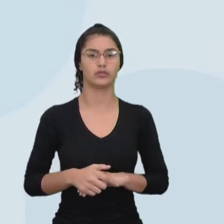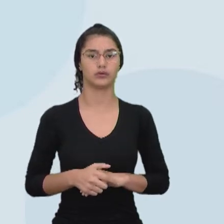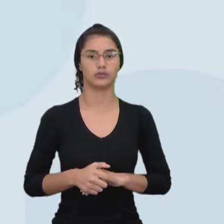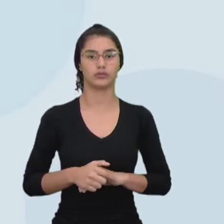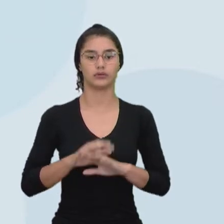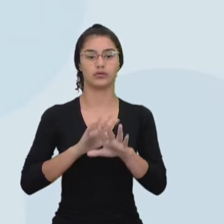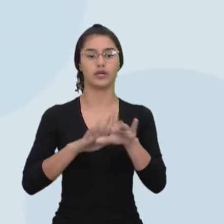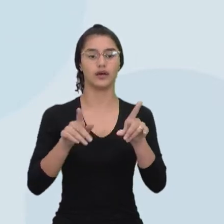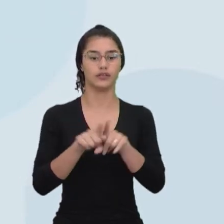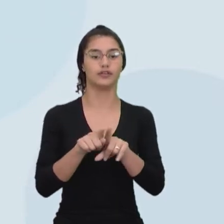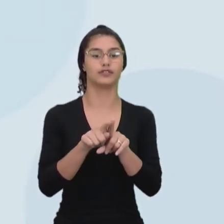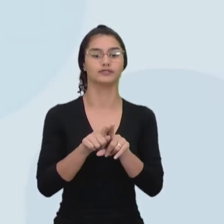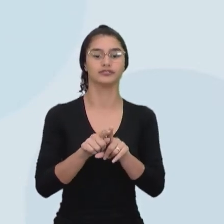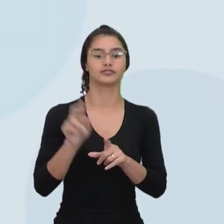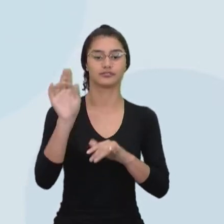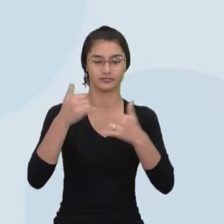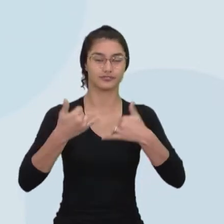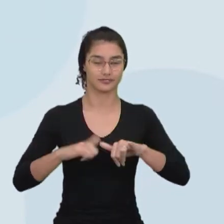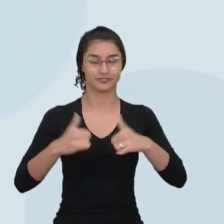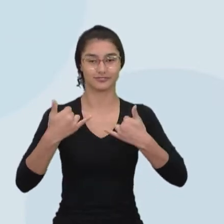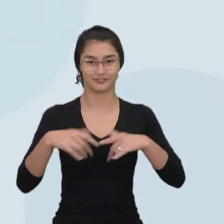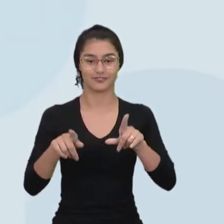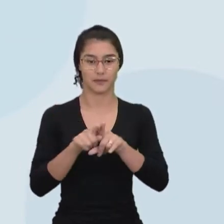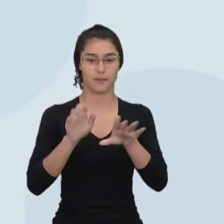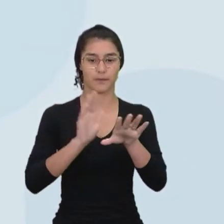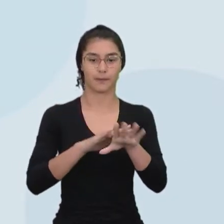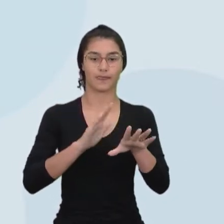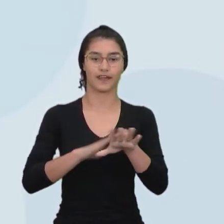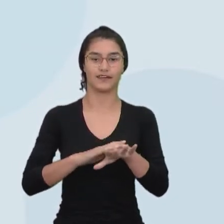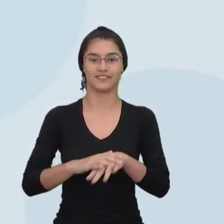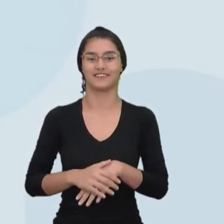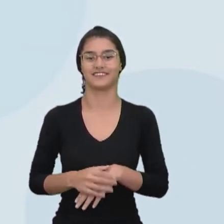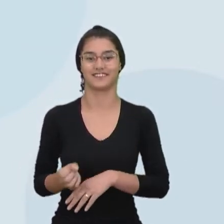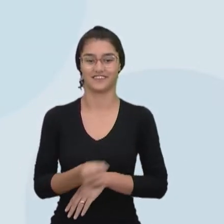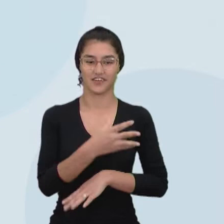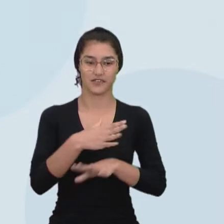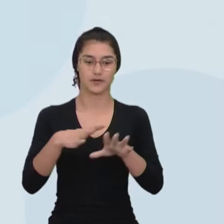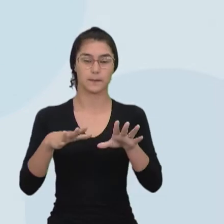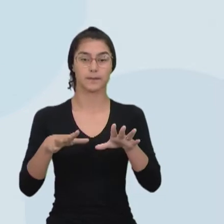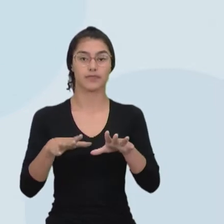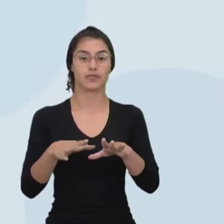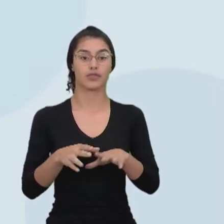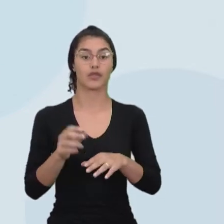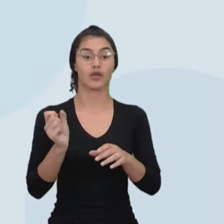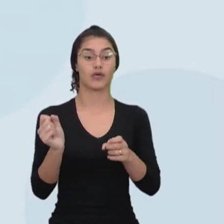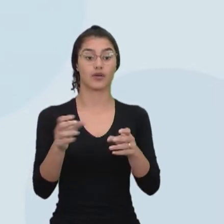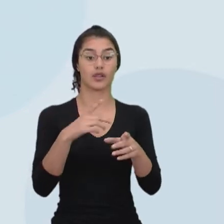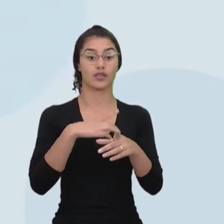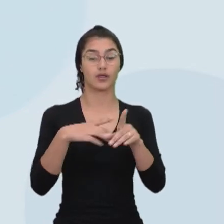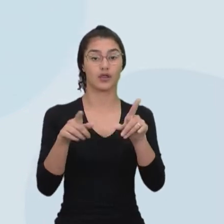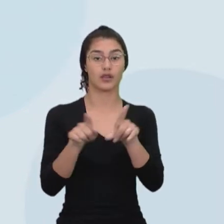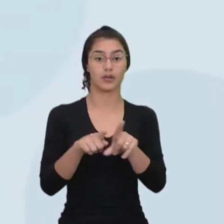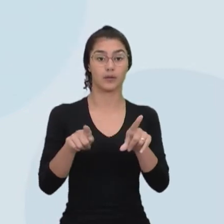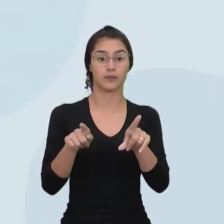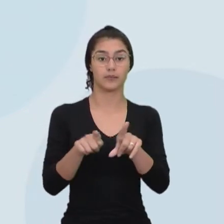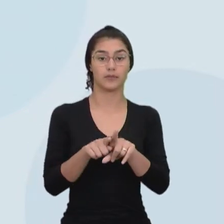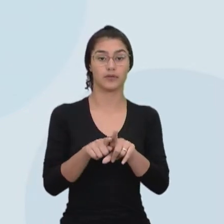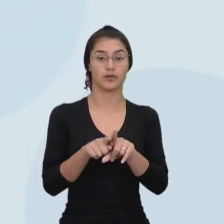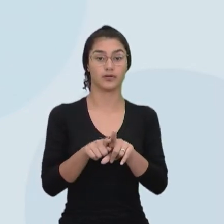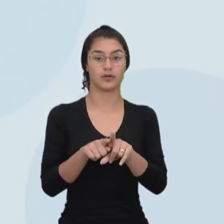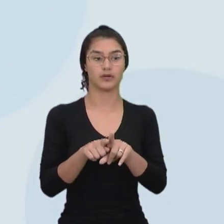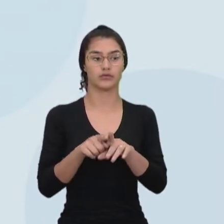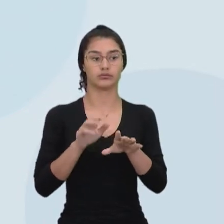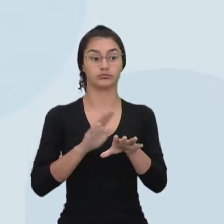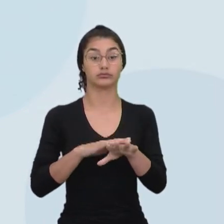e intensidade energética, participação de fontes renováveis na oferta de energia, consumo